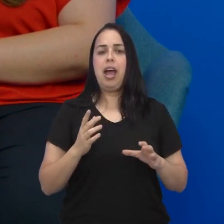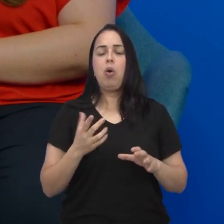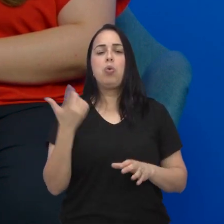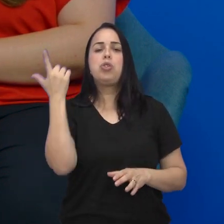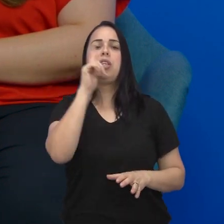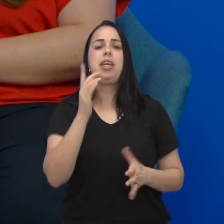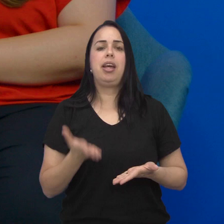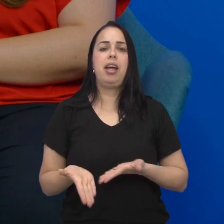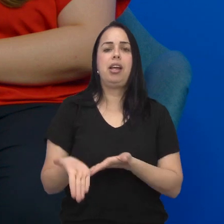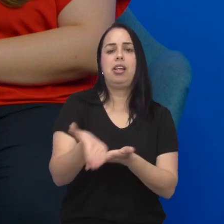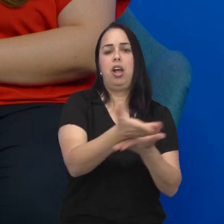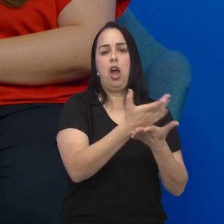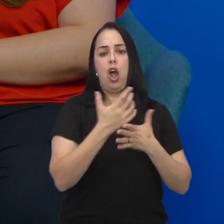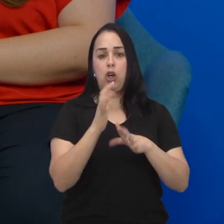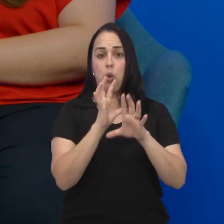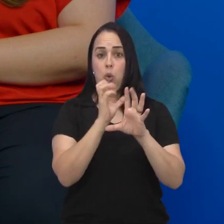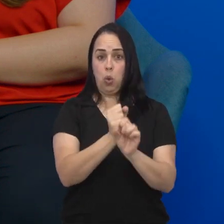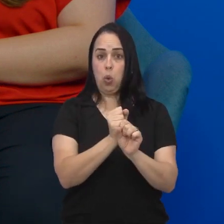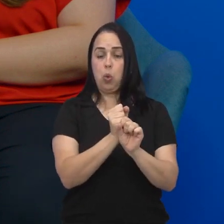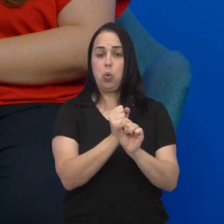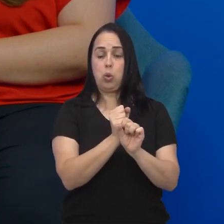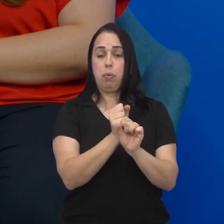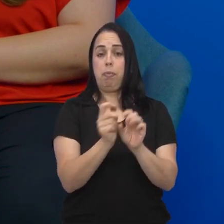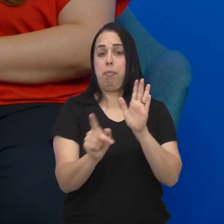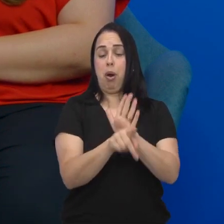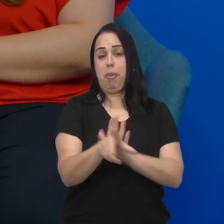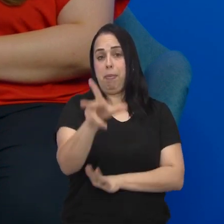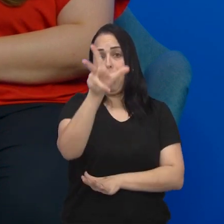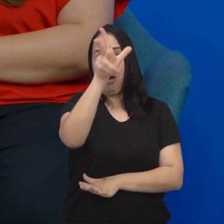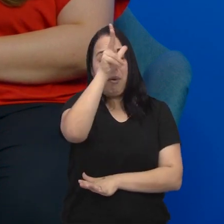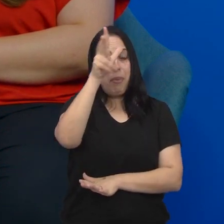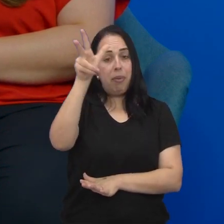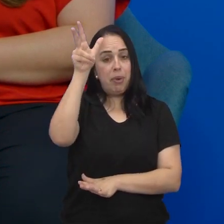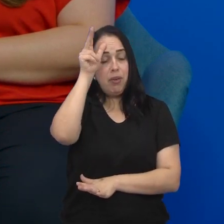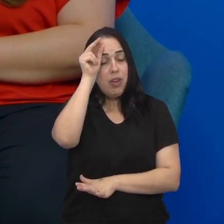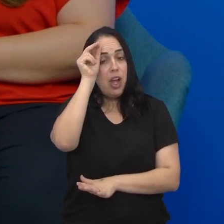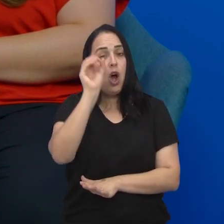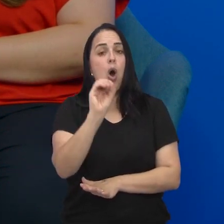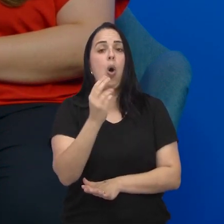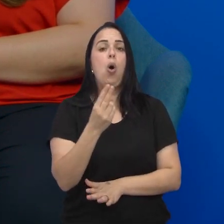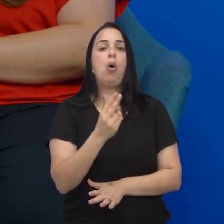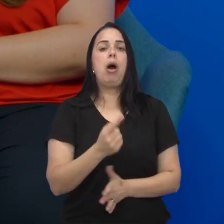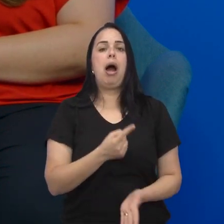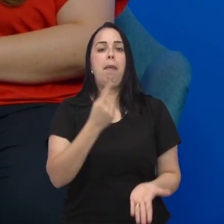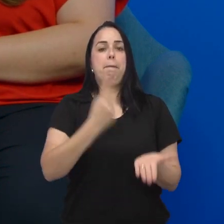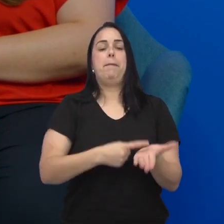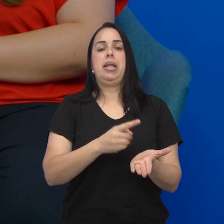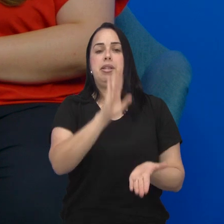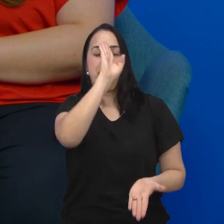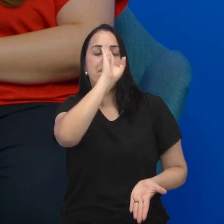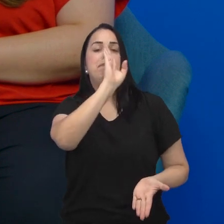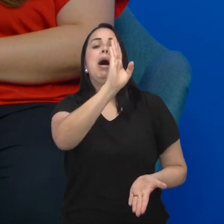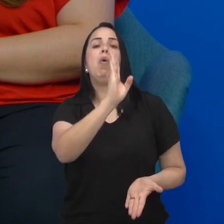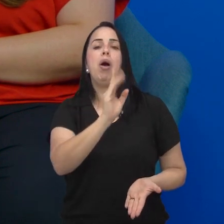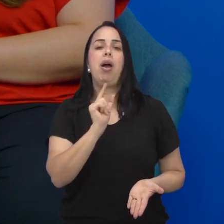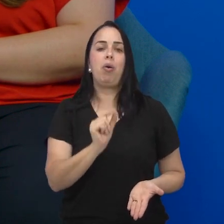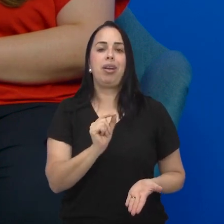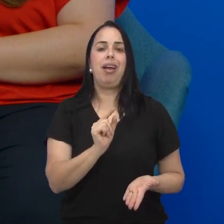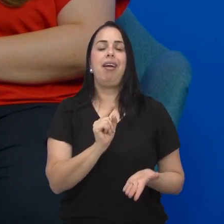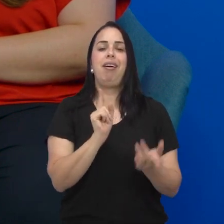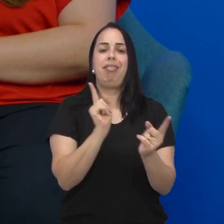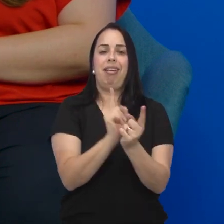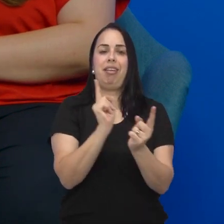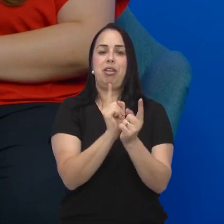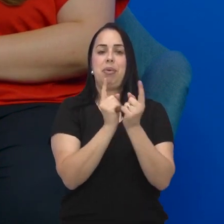um lucro para o Estado ou para o município, para o país, ou ela tem o compromisso primeiro dela seria